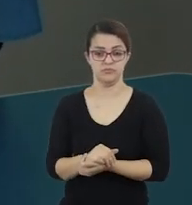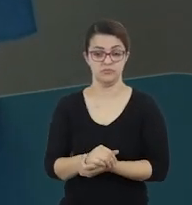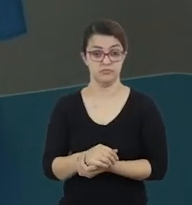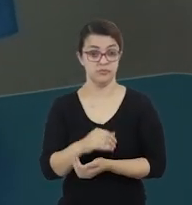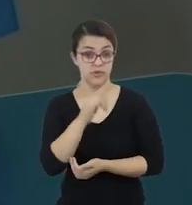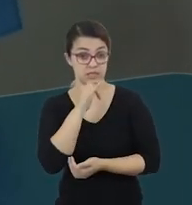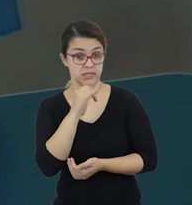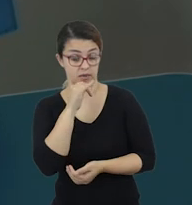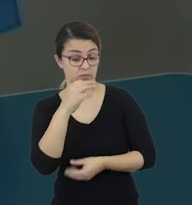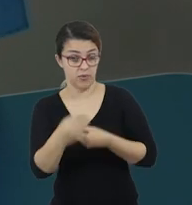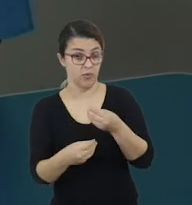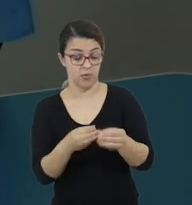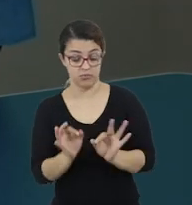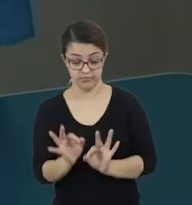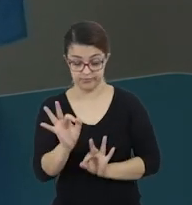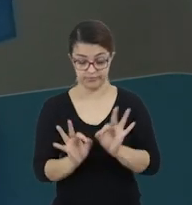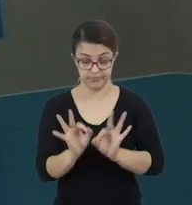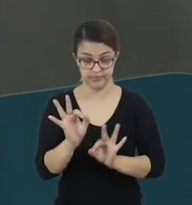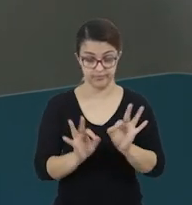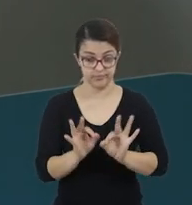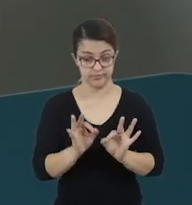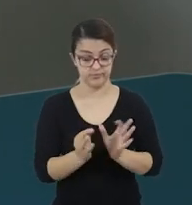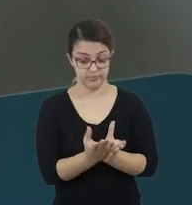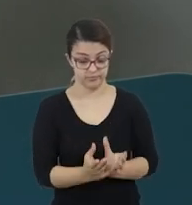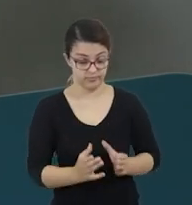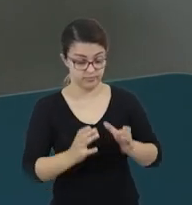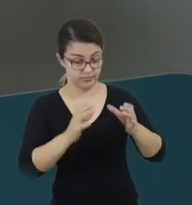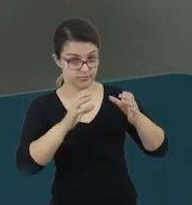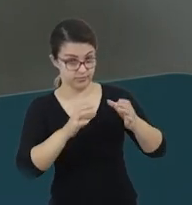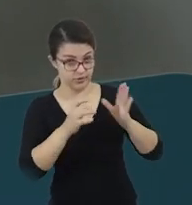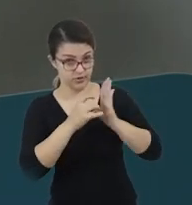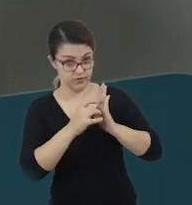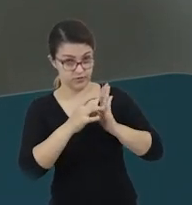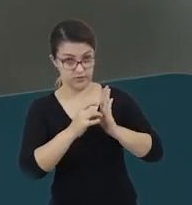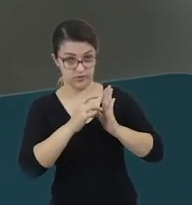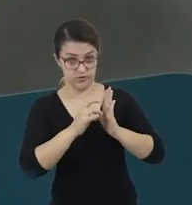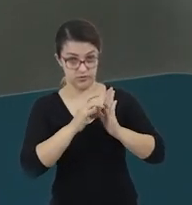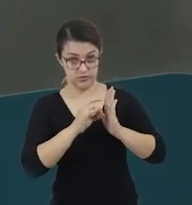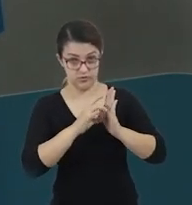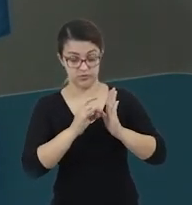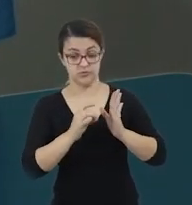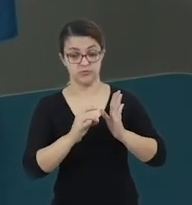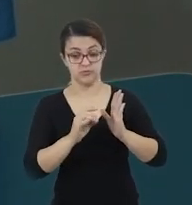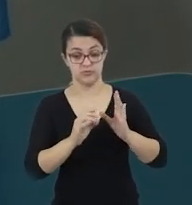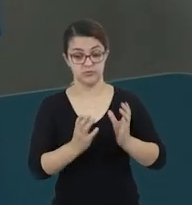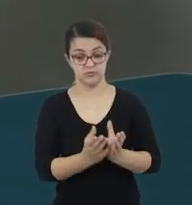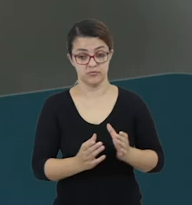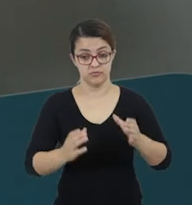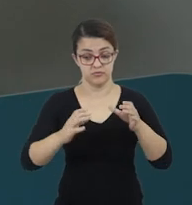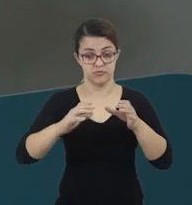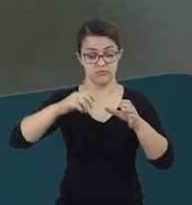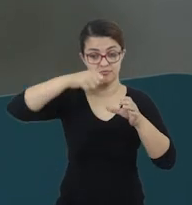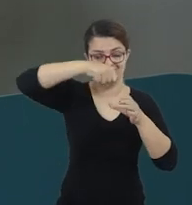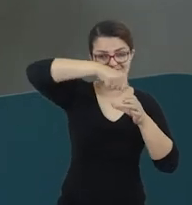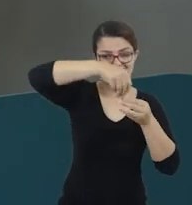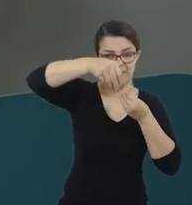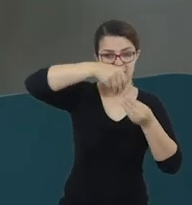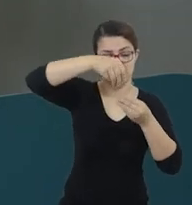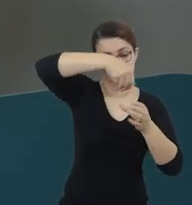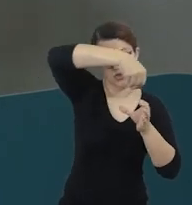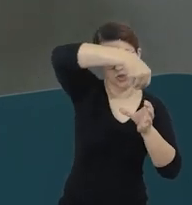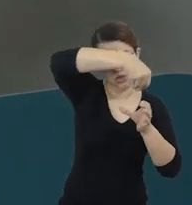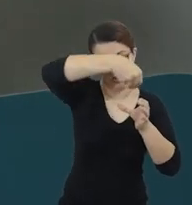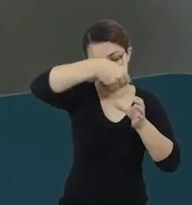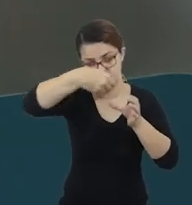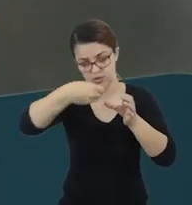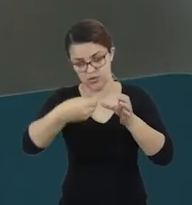E aqui nós temos um exemplo de um terrário, olha, tem um recipiente aqui de vidro, tem o plástico filme que envolveu ele,